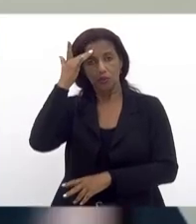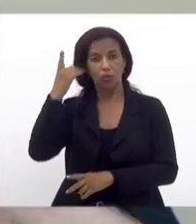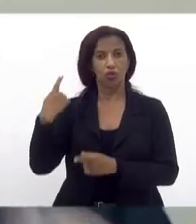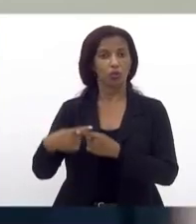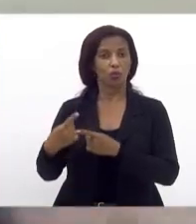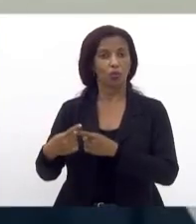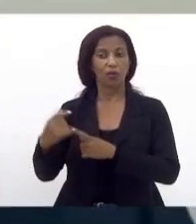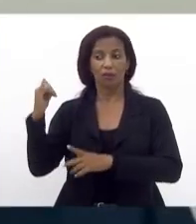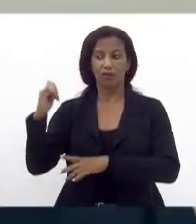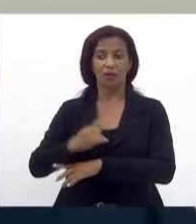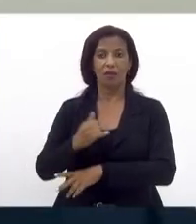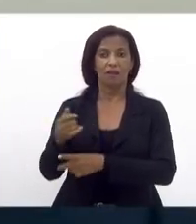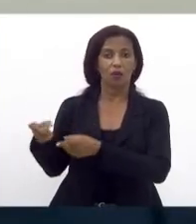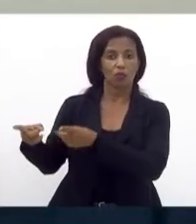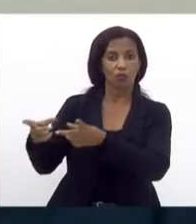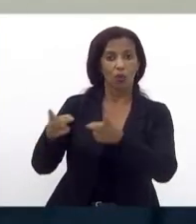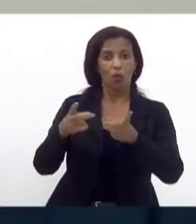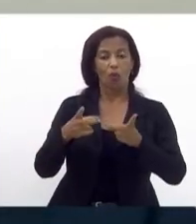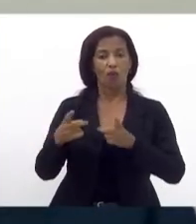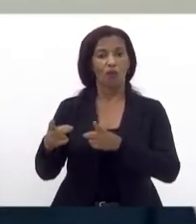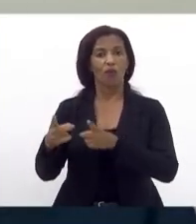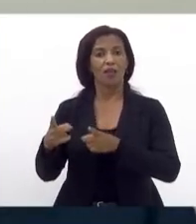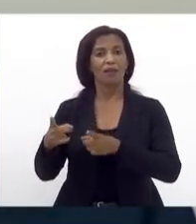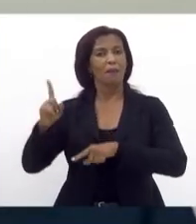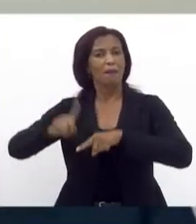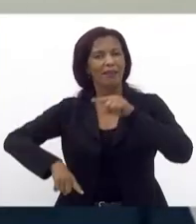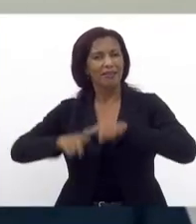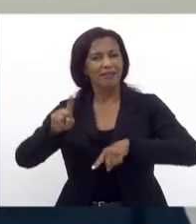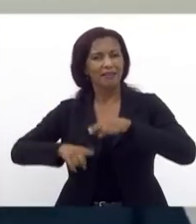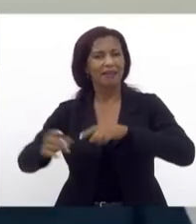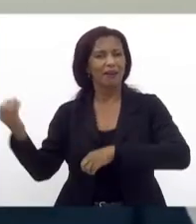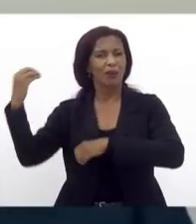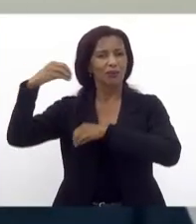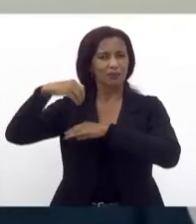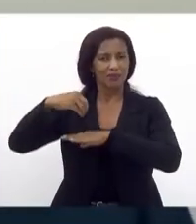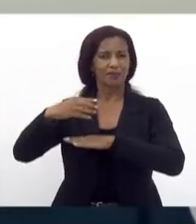comerciais costumam carregar também mercadorias. Tá?